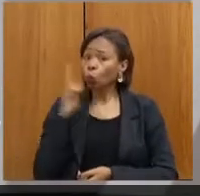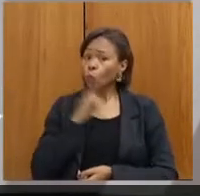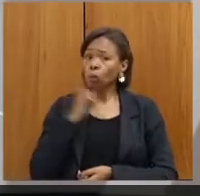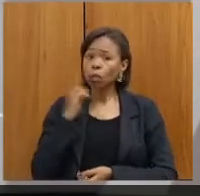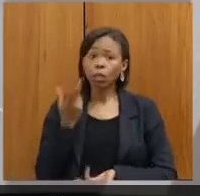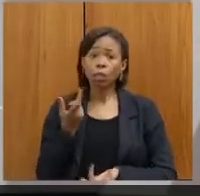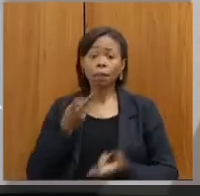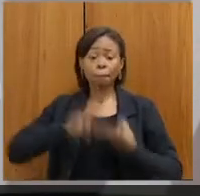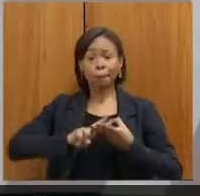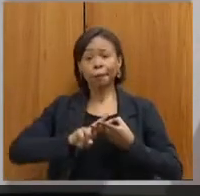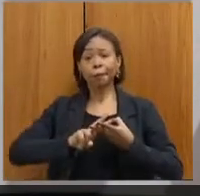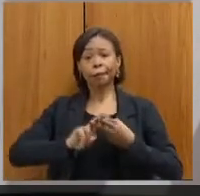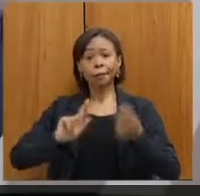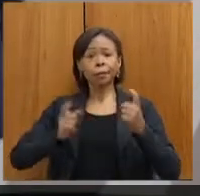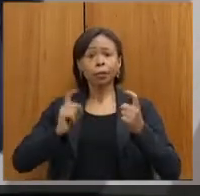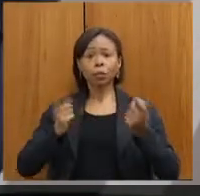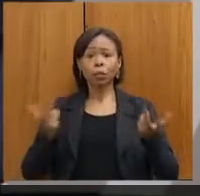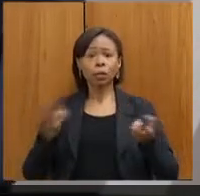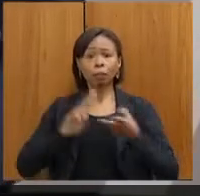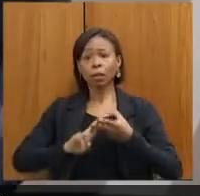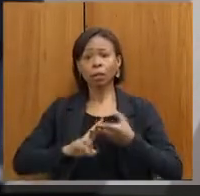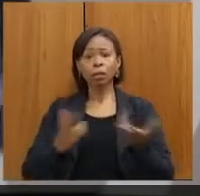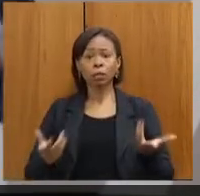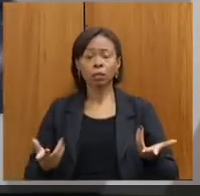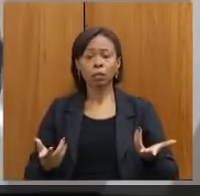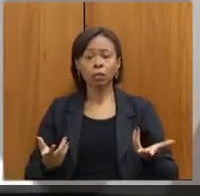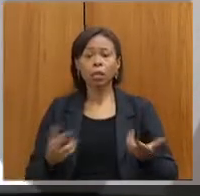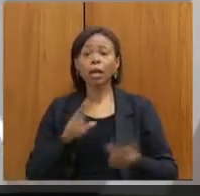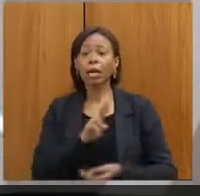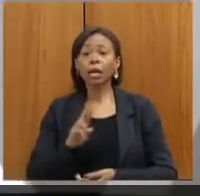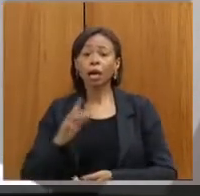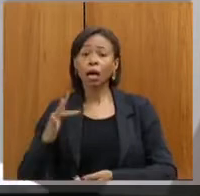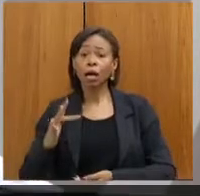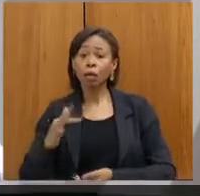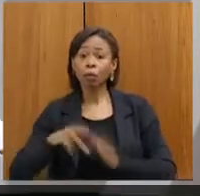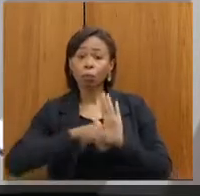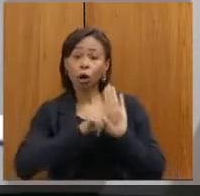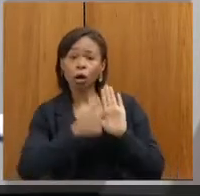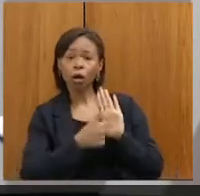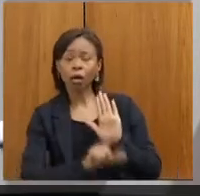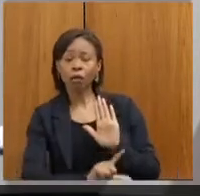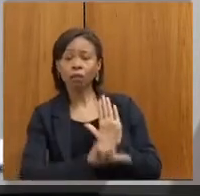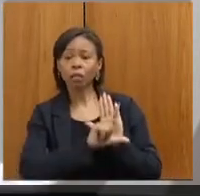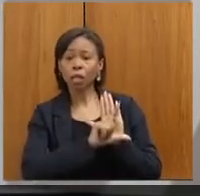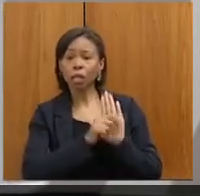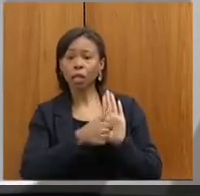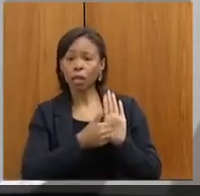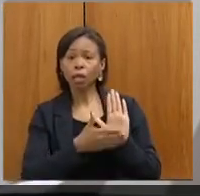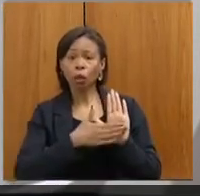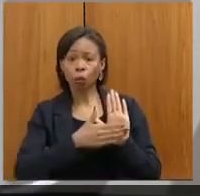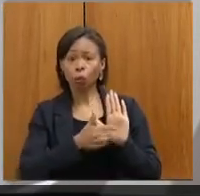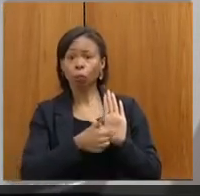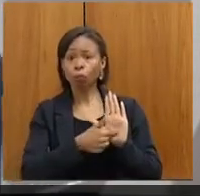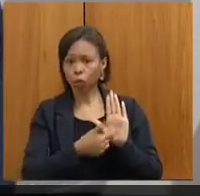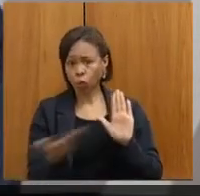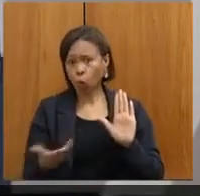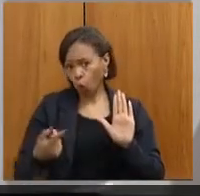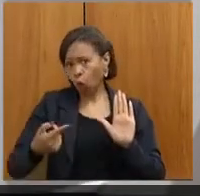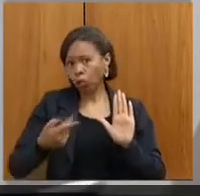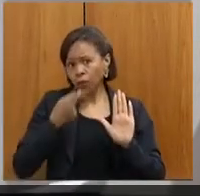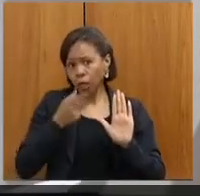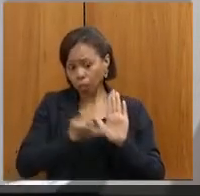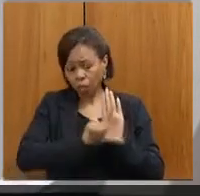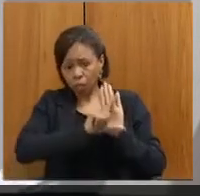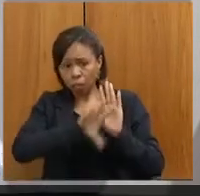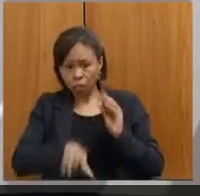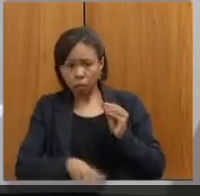trava pauta o regime recuperação este que previsto na lei na proposta que está discutindo a lei